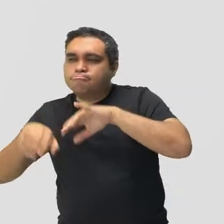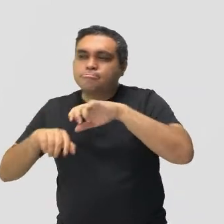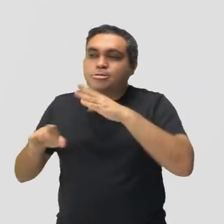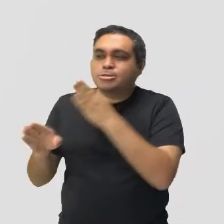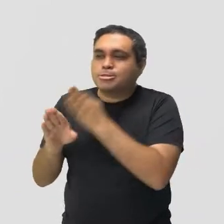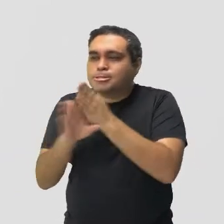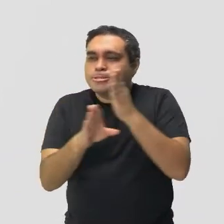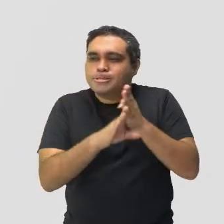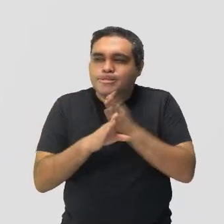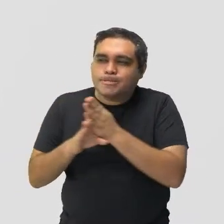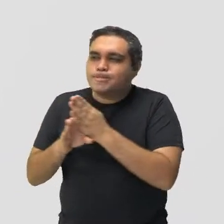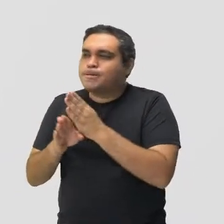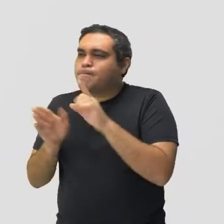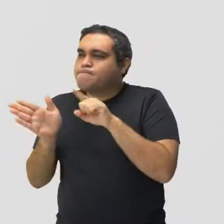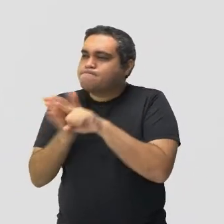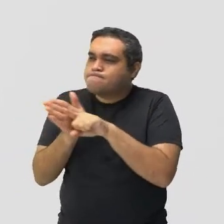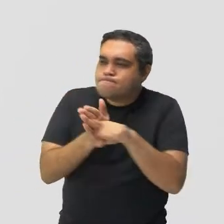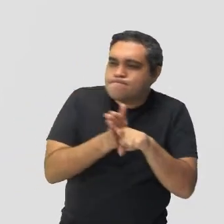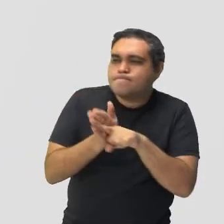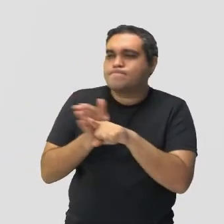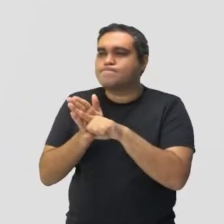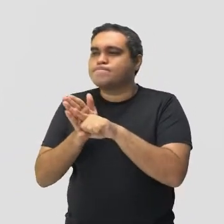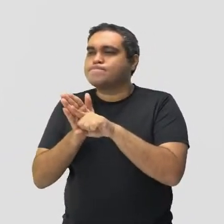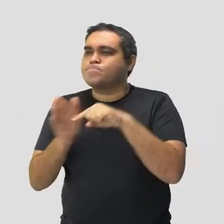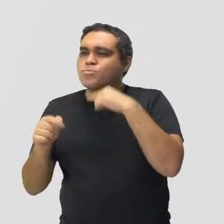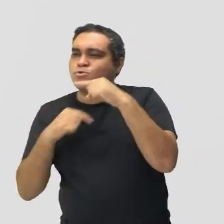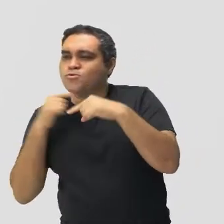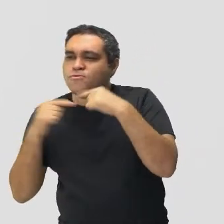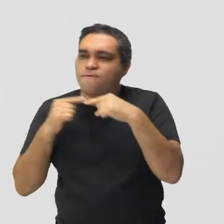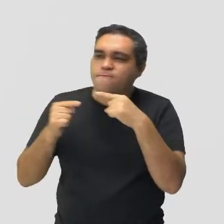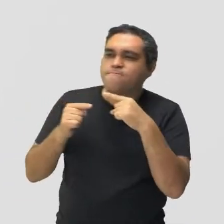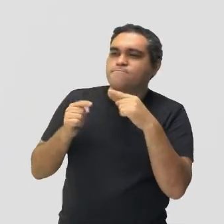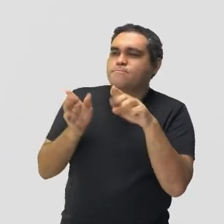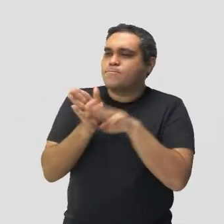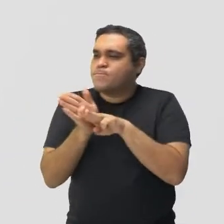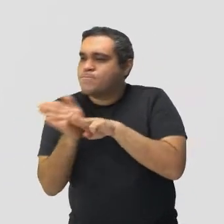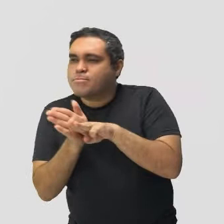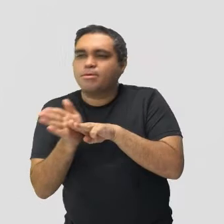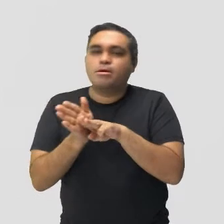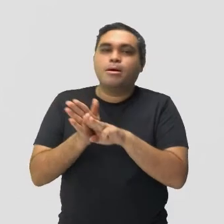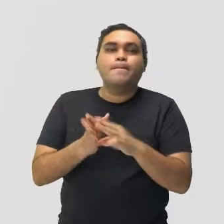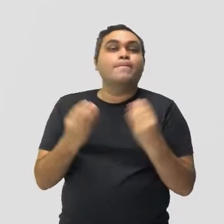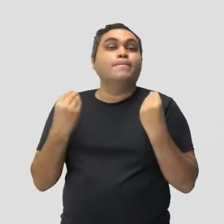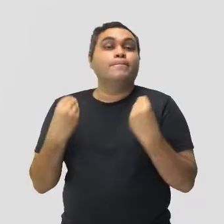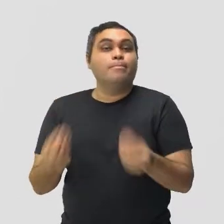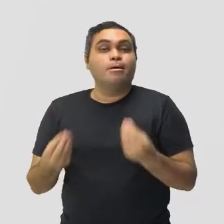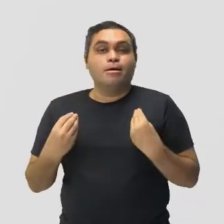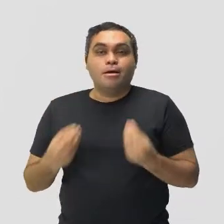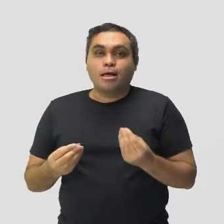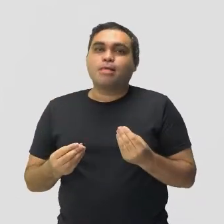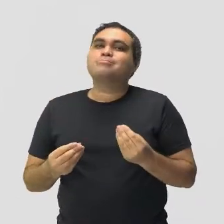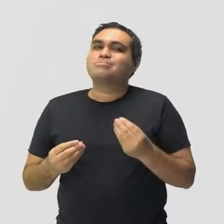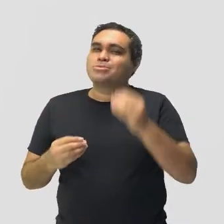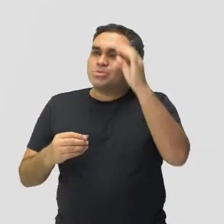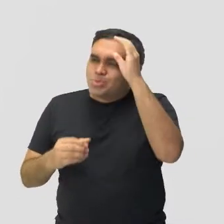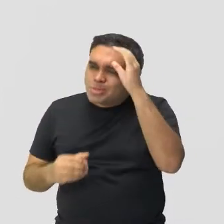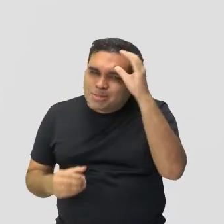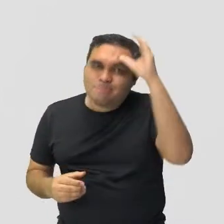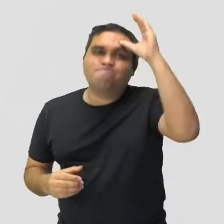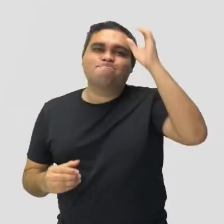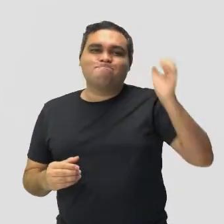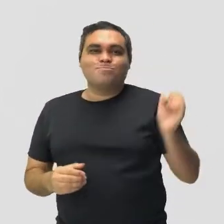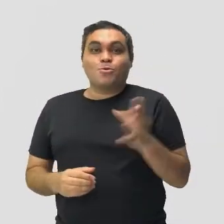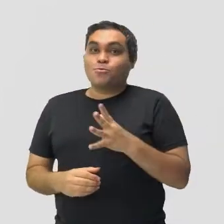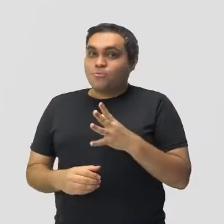descobertas, ela busca questionamentos, ela busca métodos para quê? Para buscar um novo conhecimento.